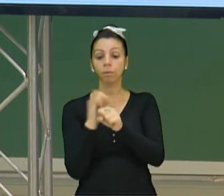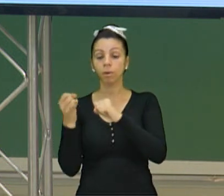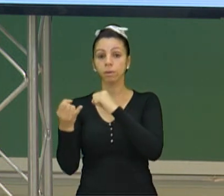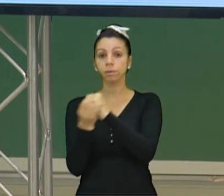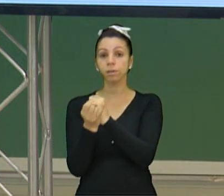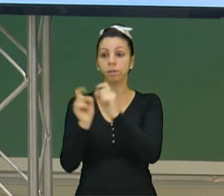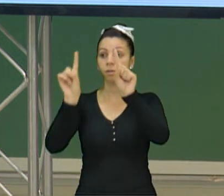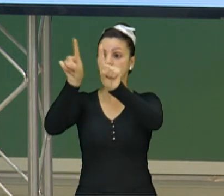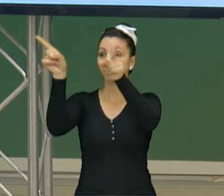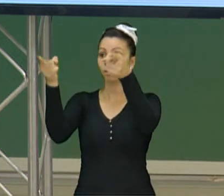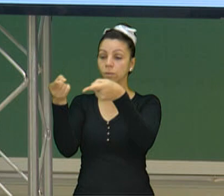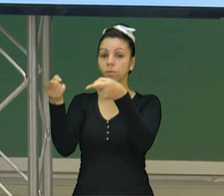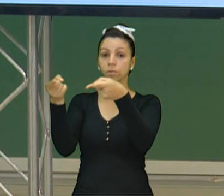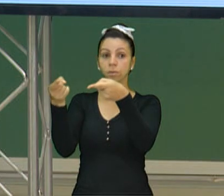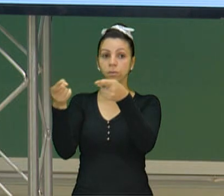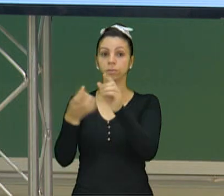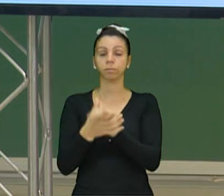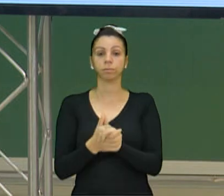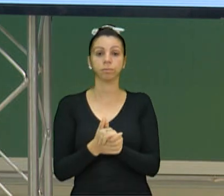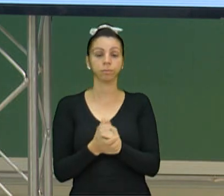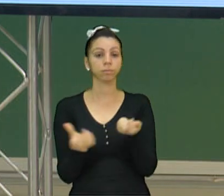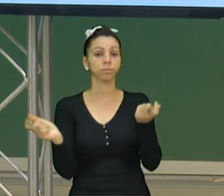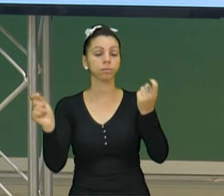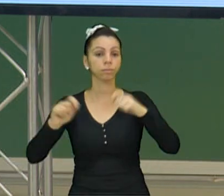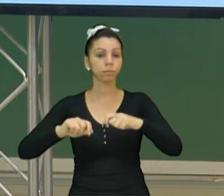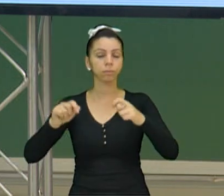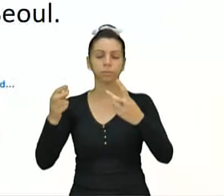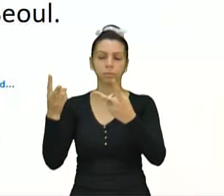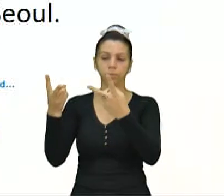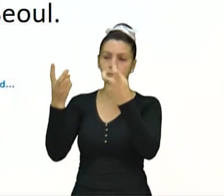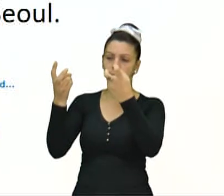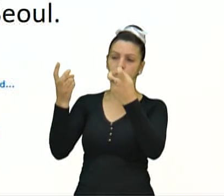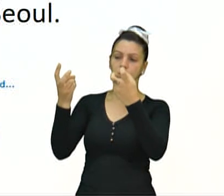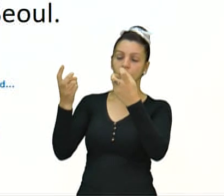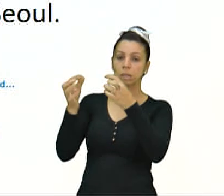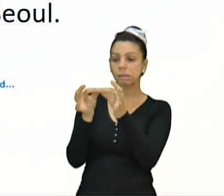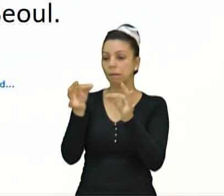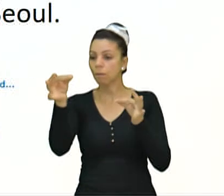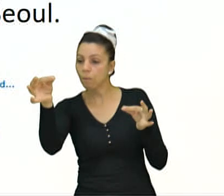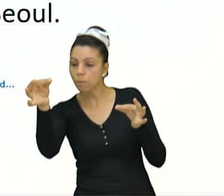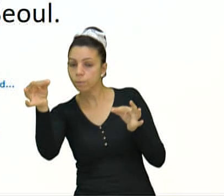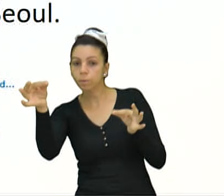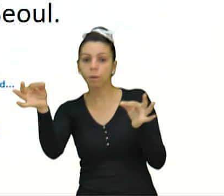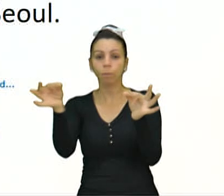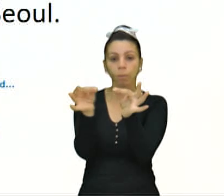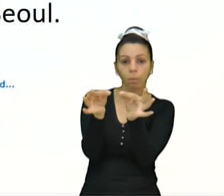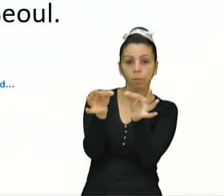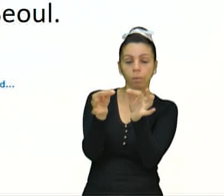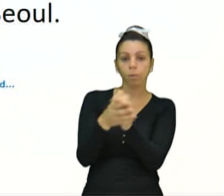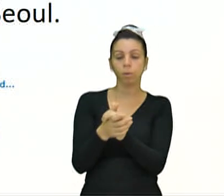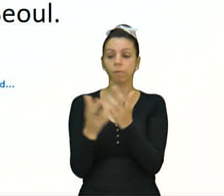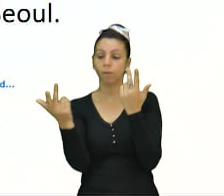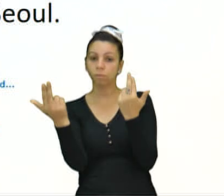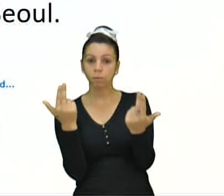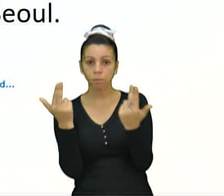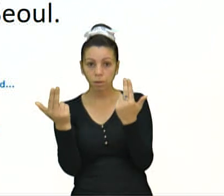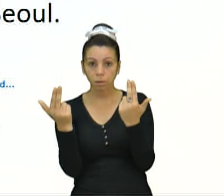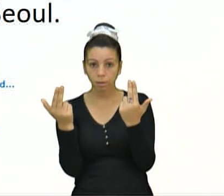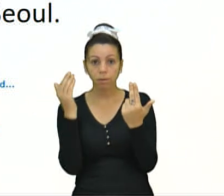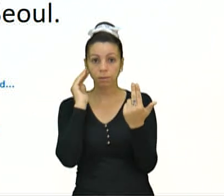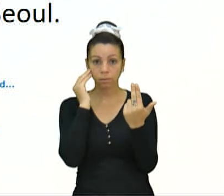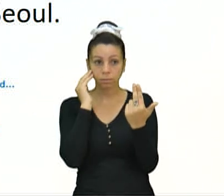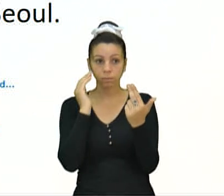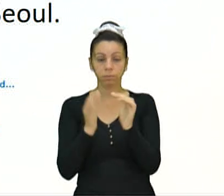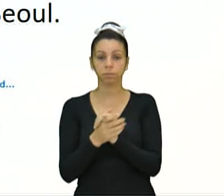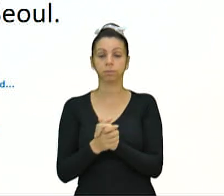entre parênteses. Você precisa observar se é longo, se é curto, se vai ser de igualdade, tá bom?